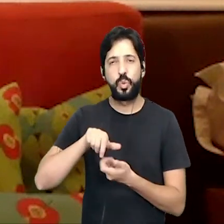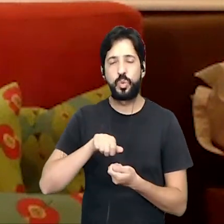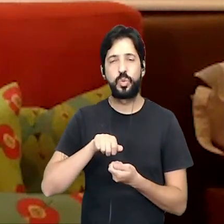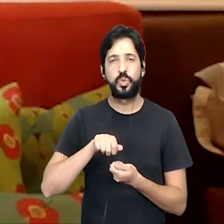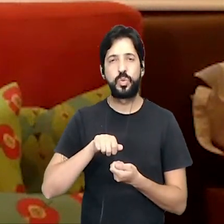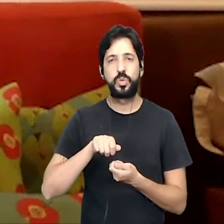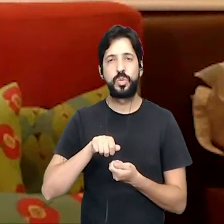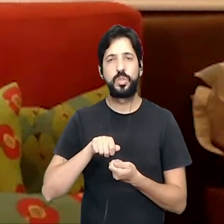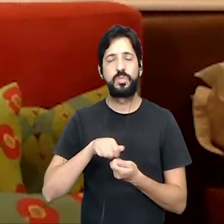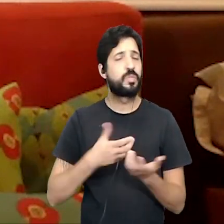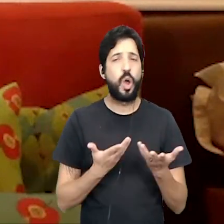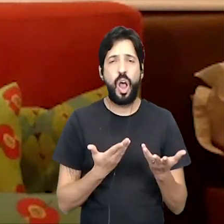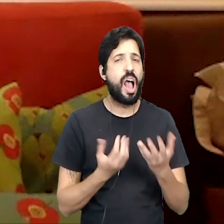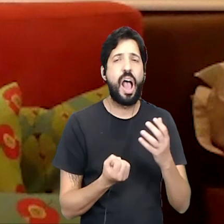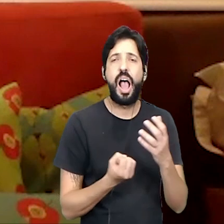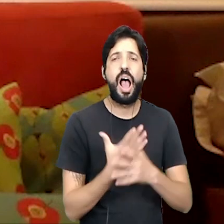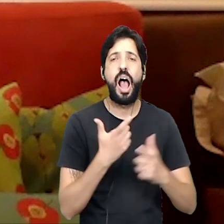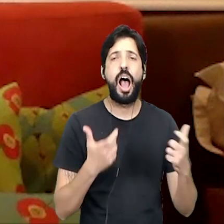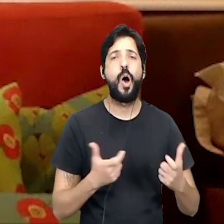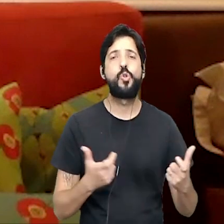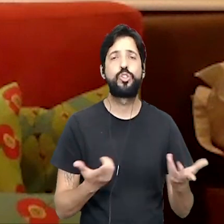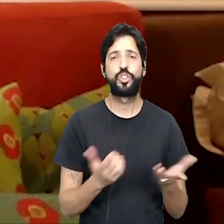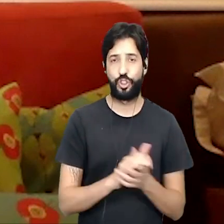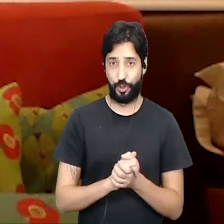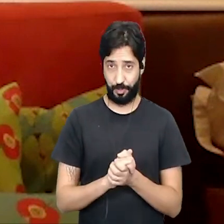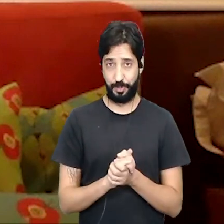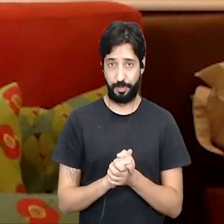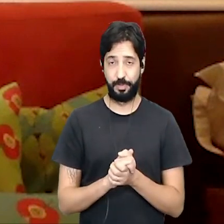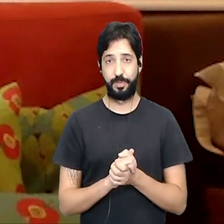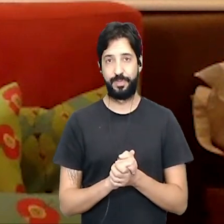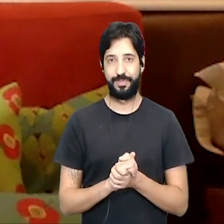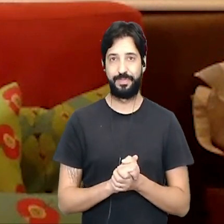silêncio do mundo, ele vem da onde?